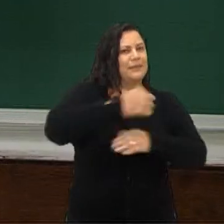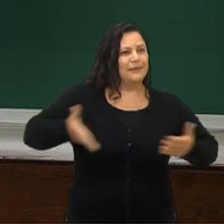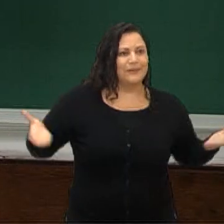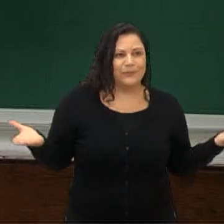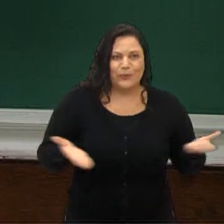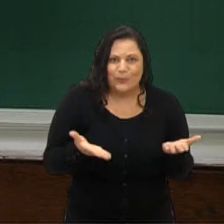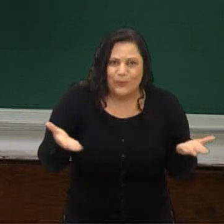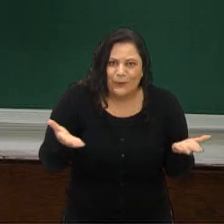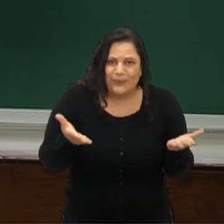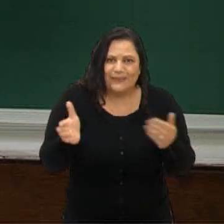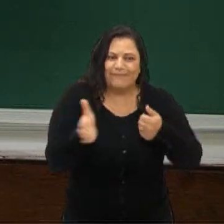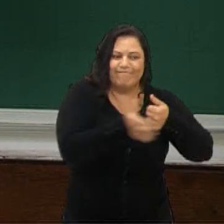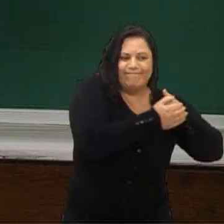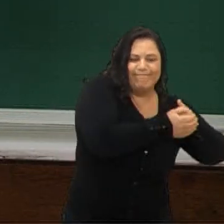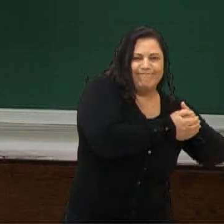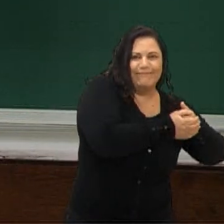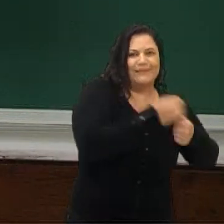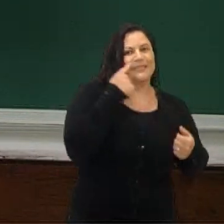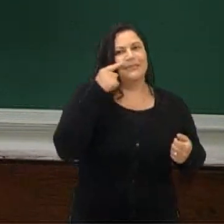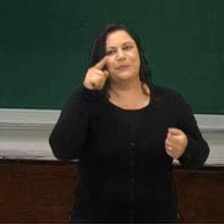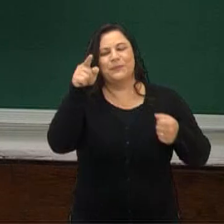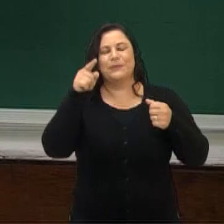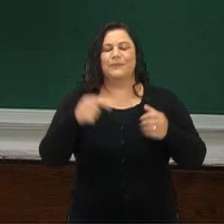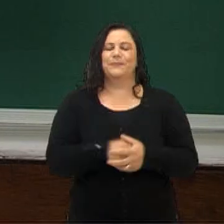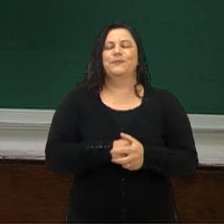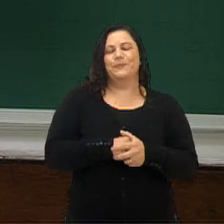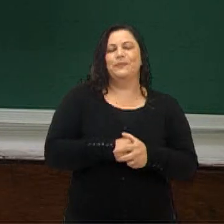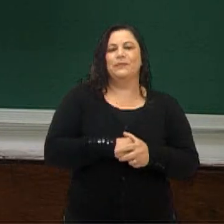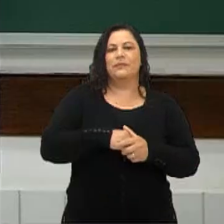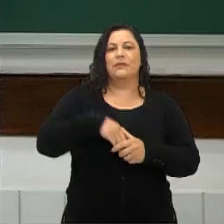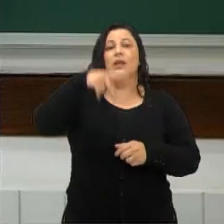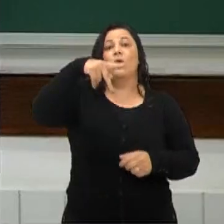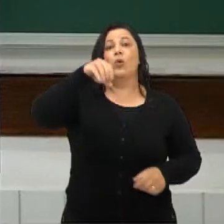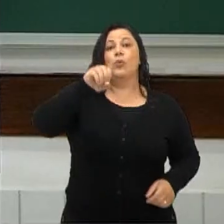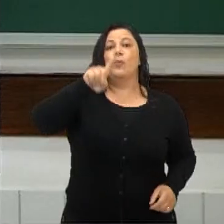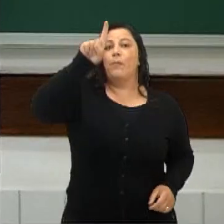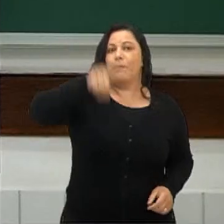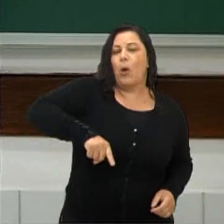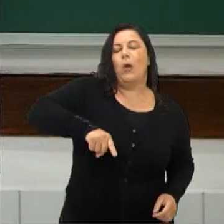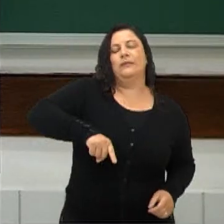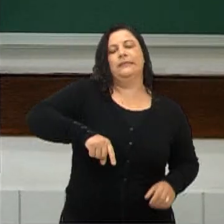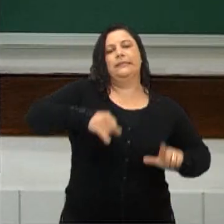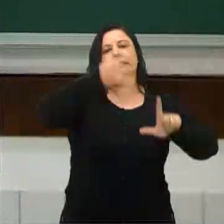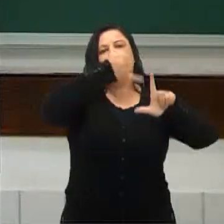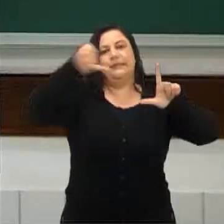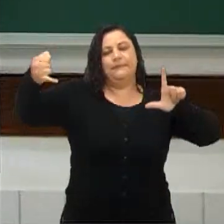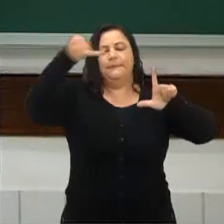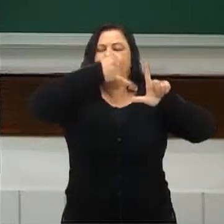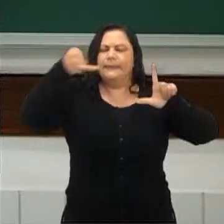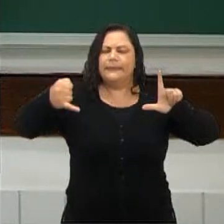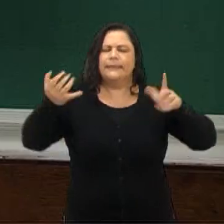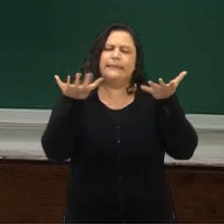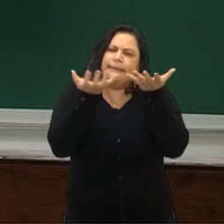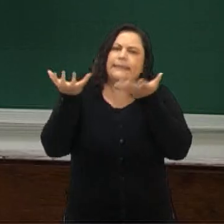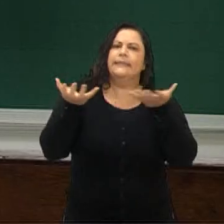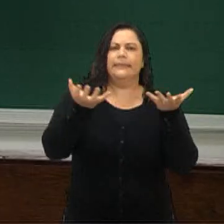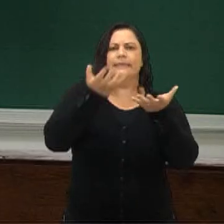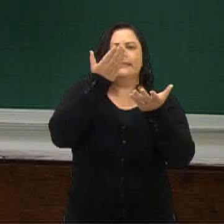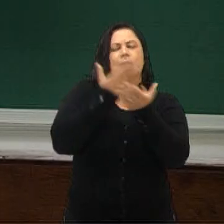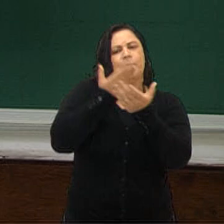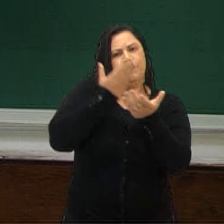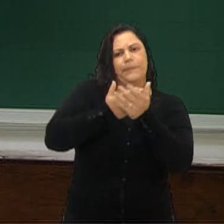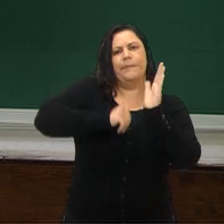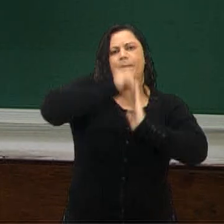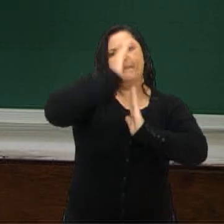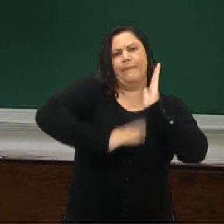He-Man escondidinho aqui. Pessoal, o que a gente aprendeu hoje? Pós-impressionismo. Muito legal. Eu queria tanto fazer uma aula prática aqui. A gente não tem a oportunidade de fazer,